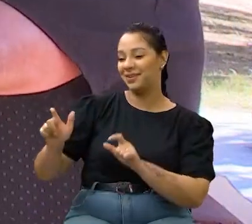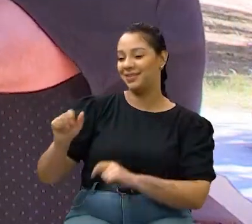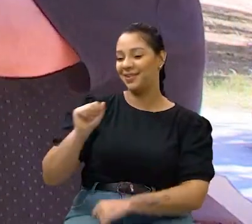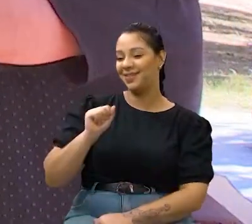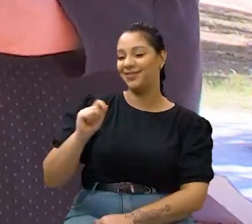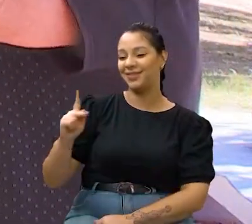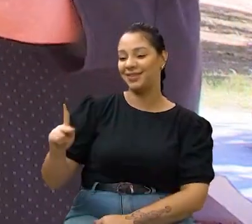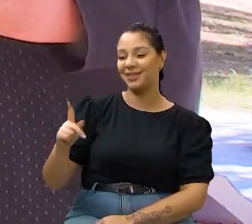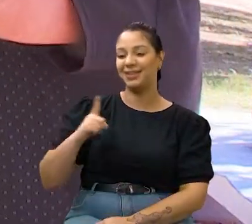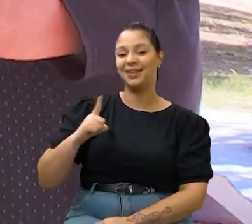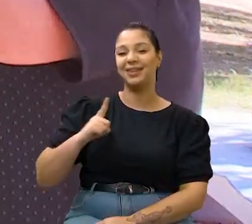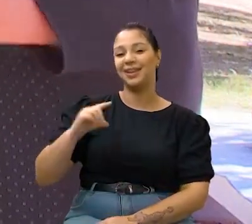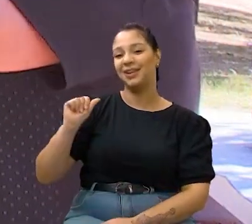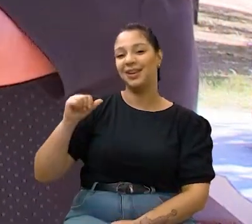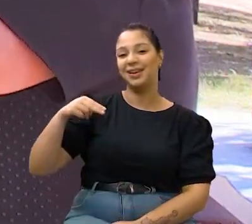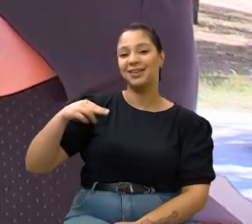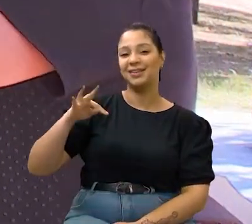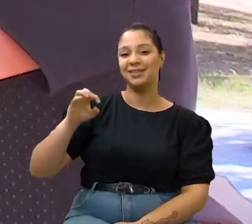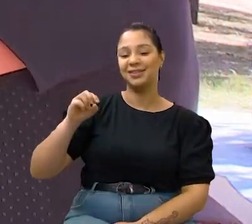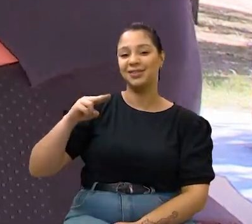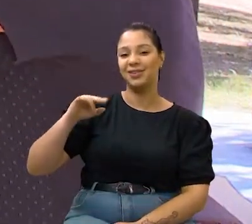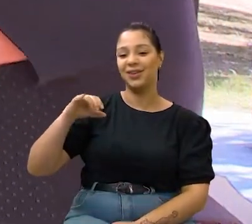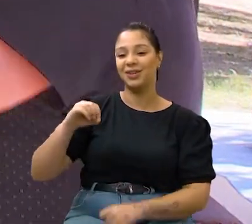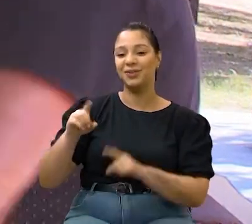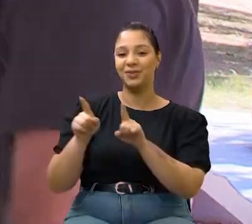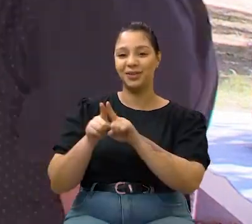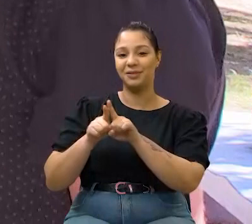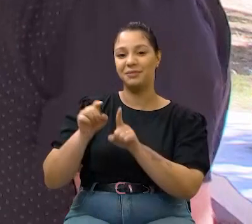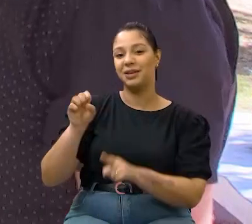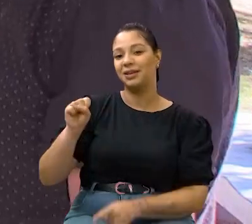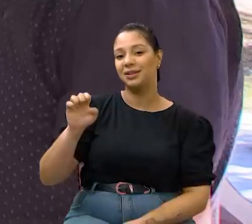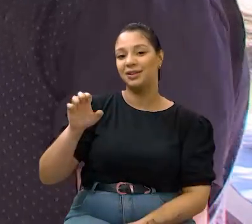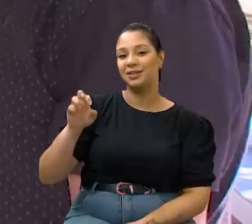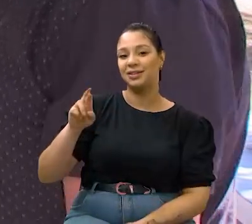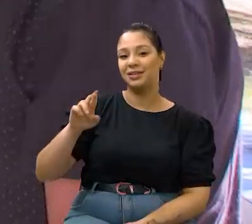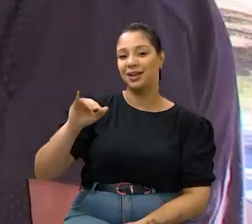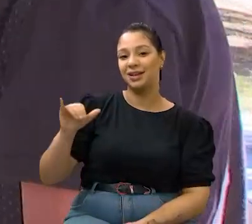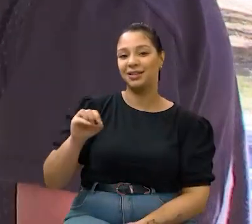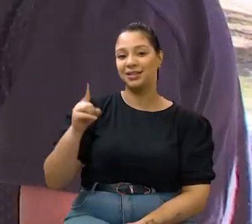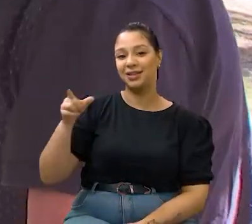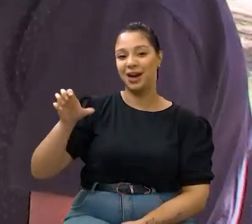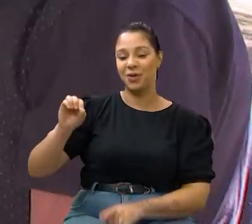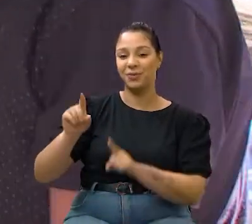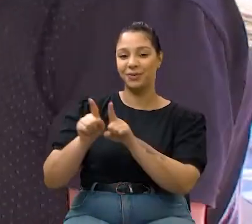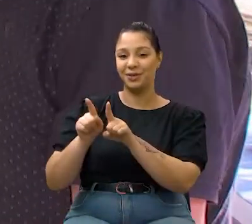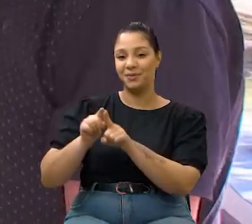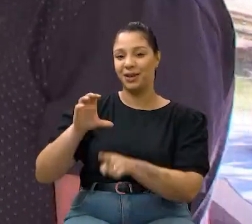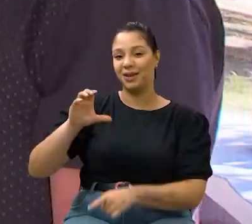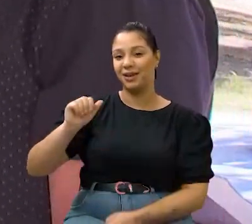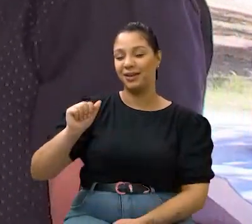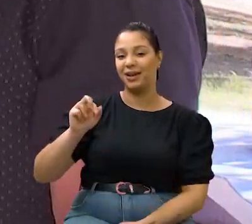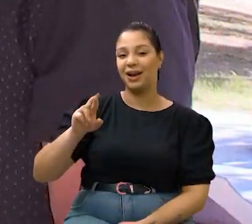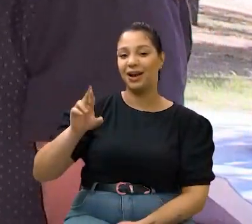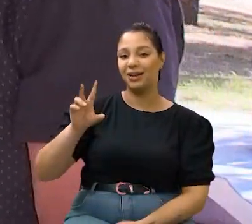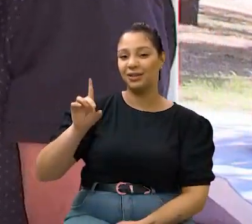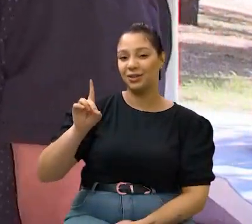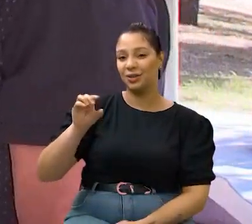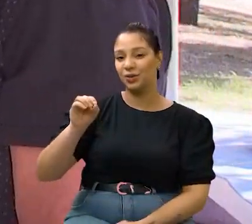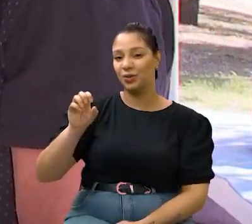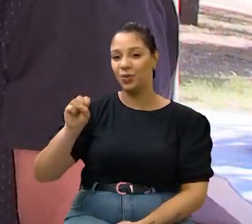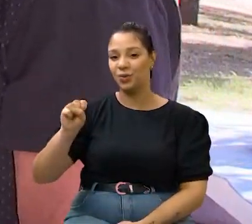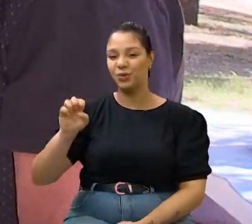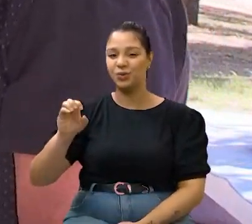temos o Antônio, né? Temos o Serjão e temos o Cardoso hoje, né? Mas em média aqui se encontra 12 a